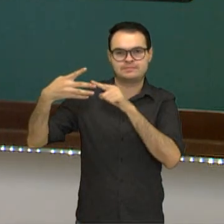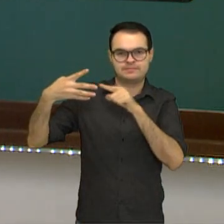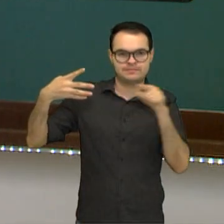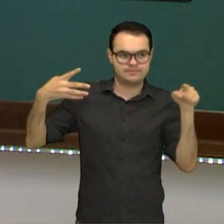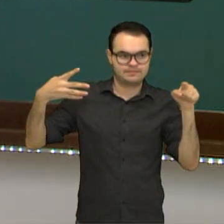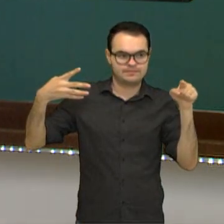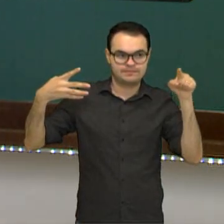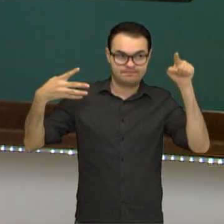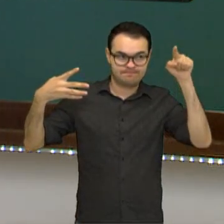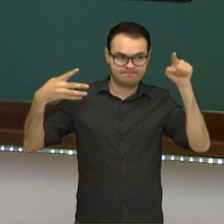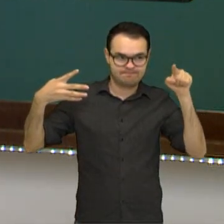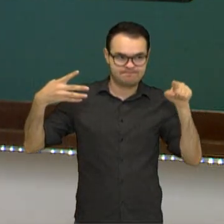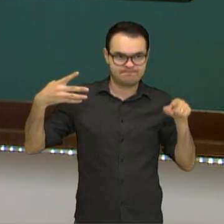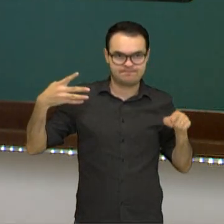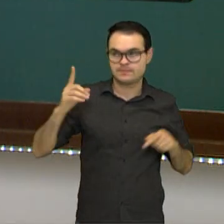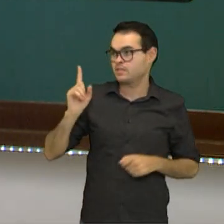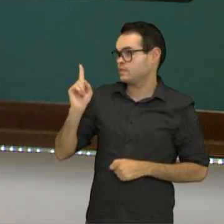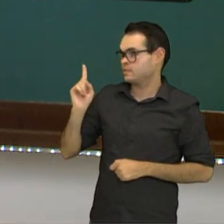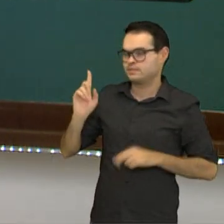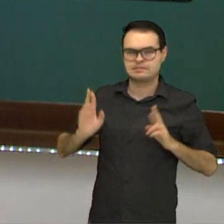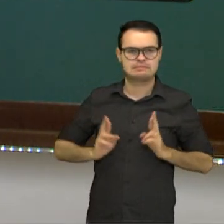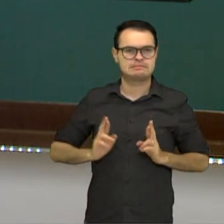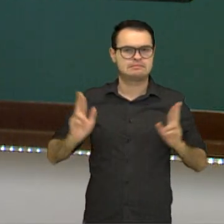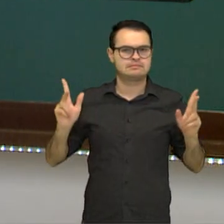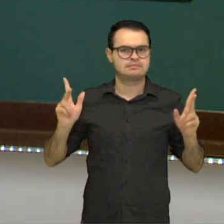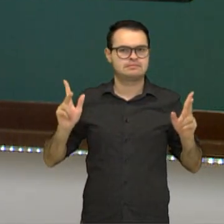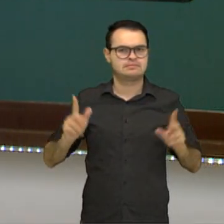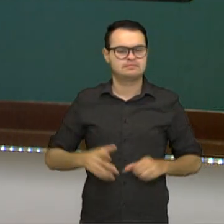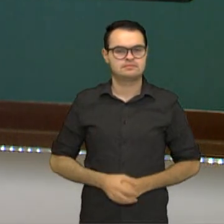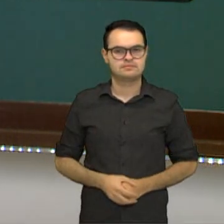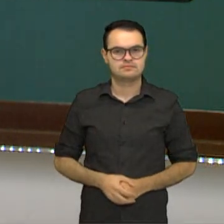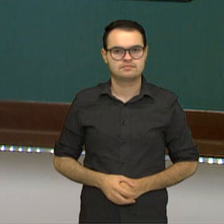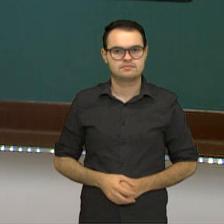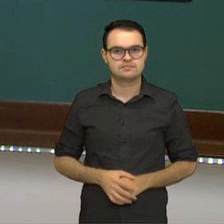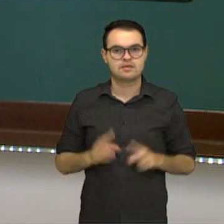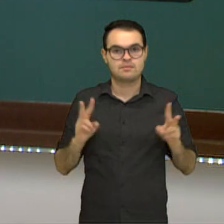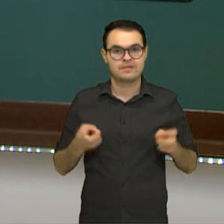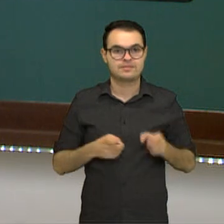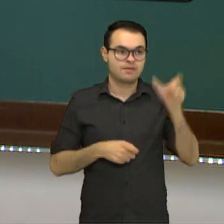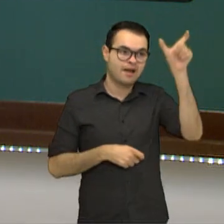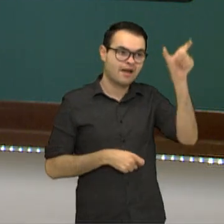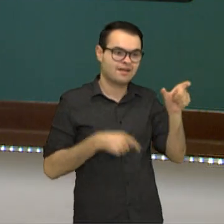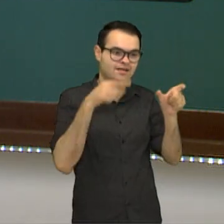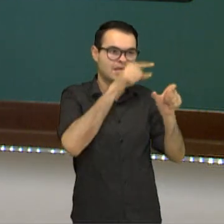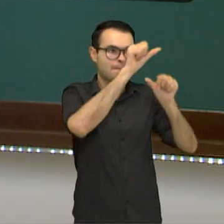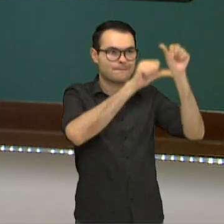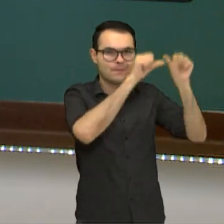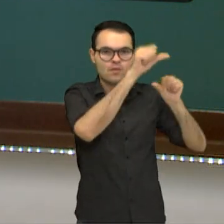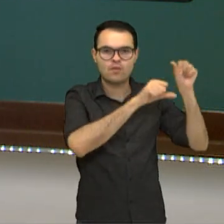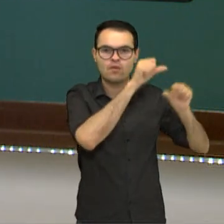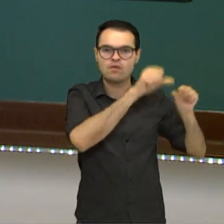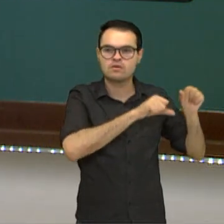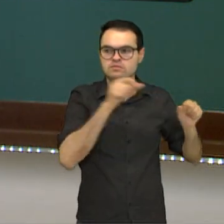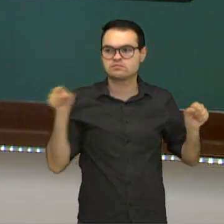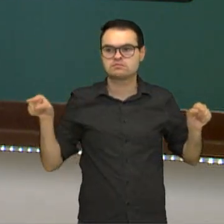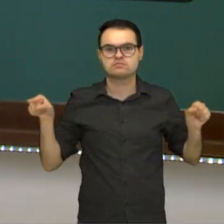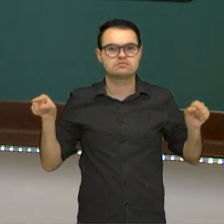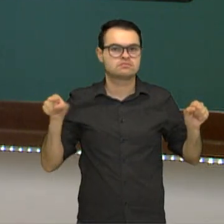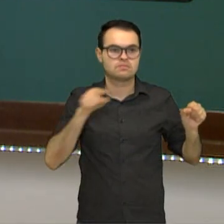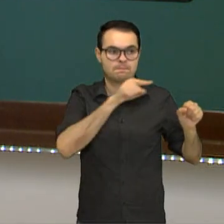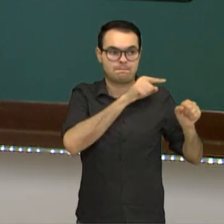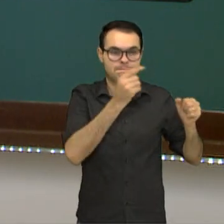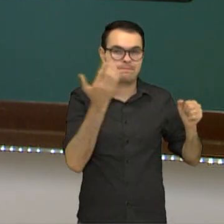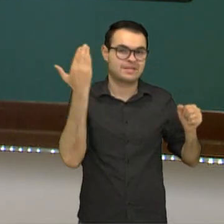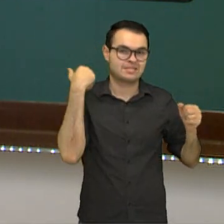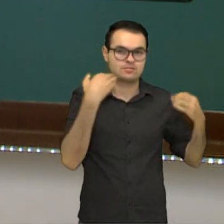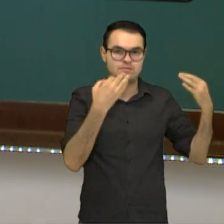wrote, written. Be, was, were, been. Então, repare que aqui muda bem, né? Na hora que a gente usa no passado perfeito ou no